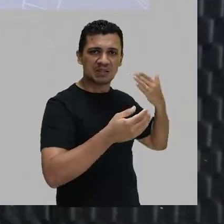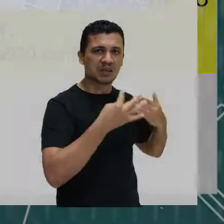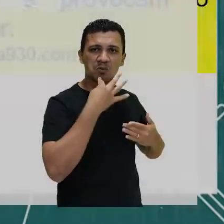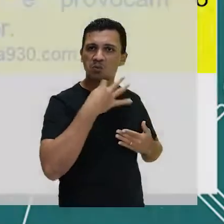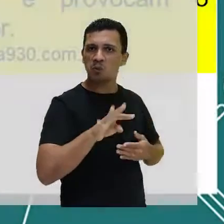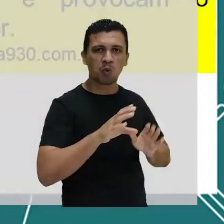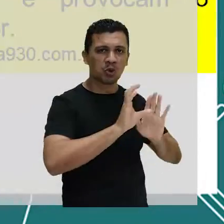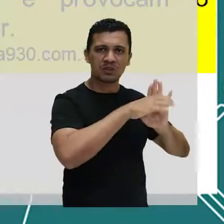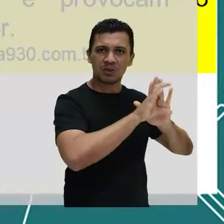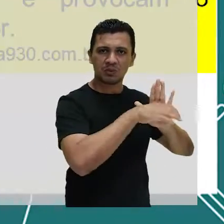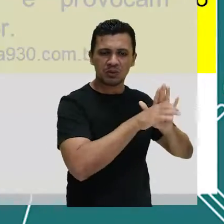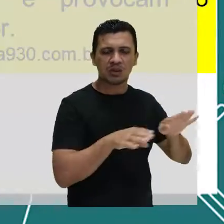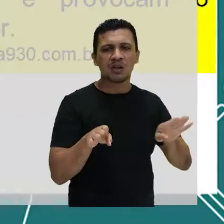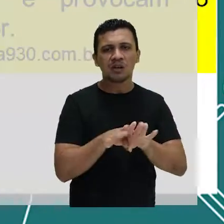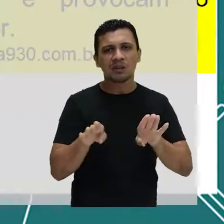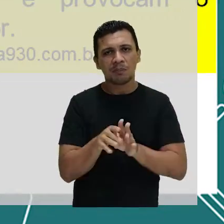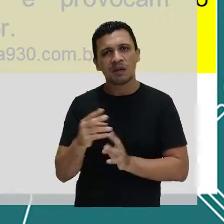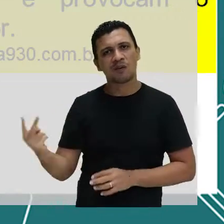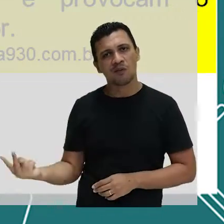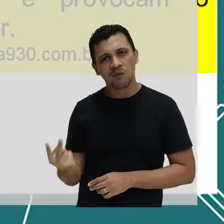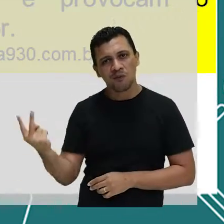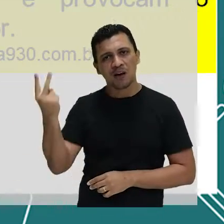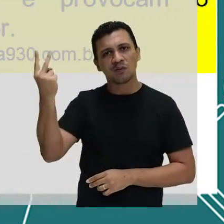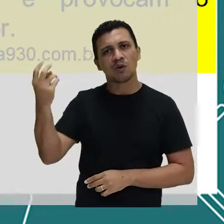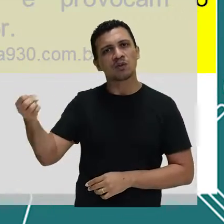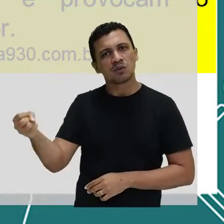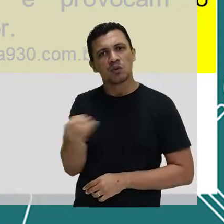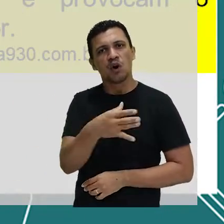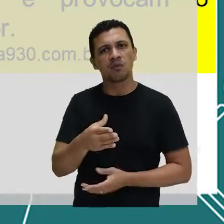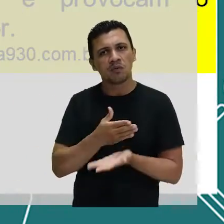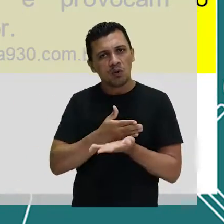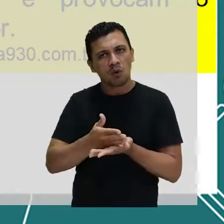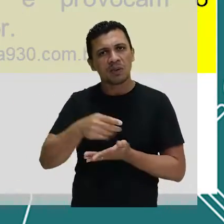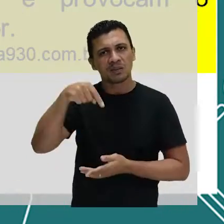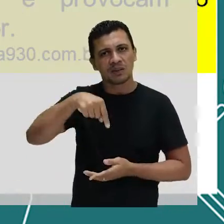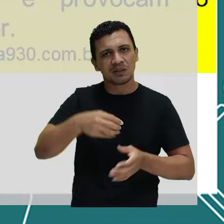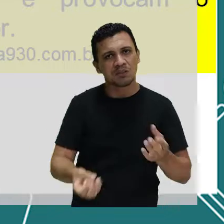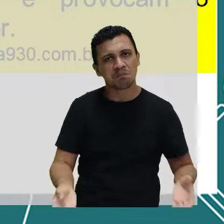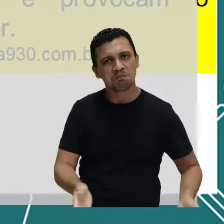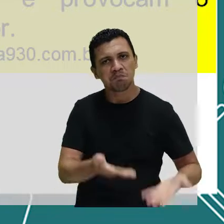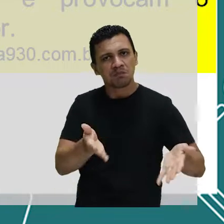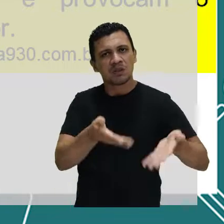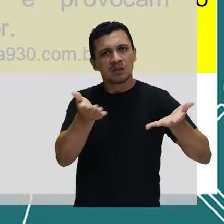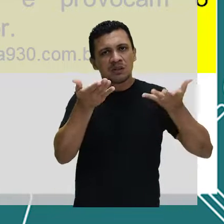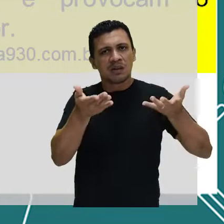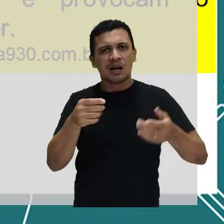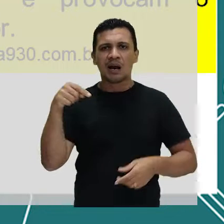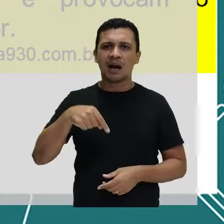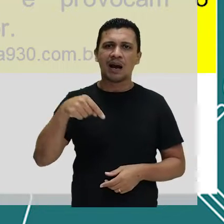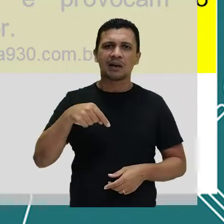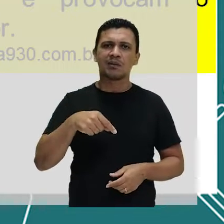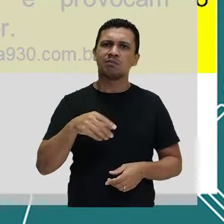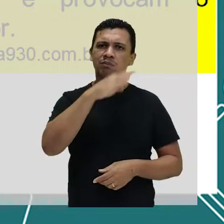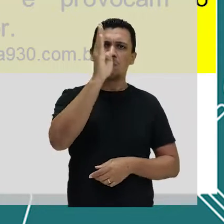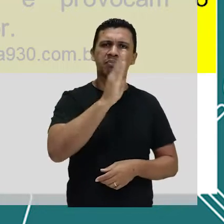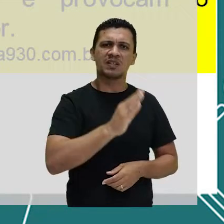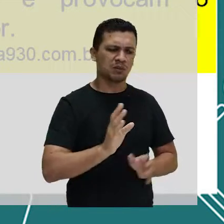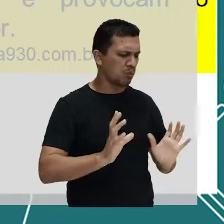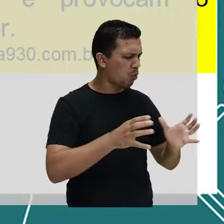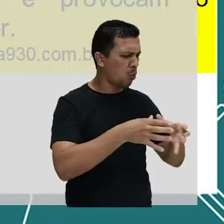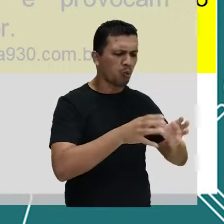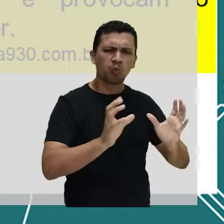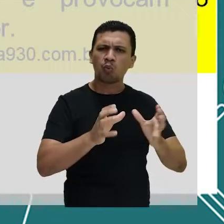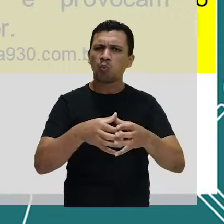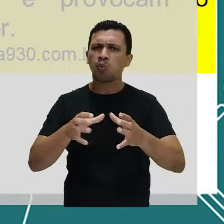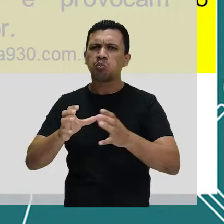série de valores novos começam a ser produzidos. Resultado disso, você tem vários grupos no país, de vários períodos diferentes,